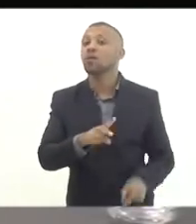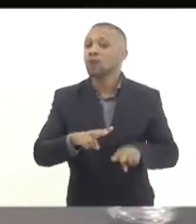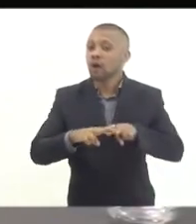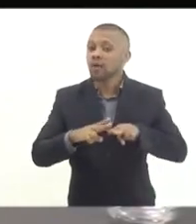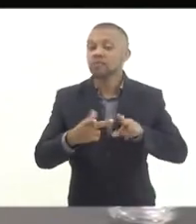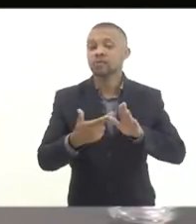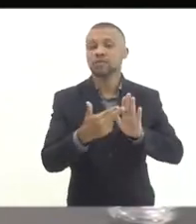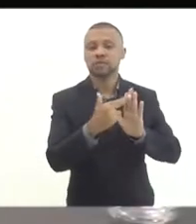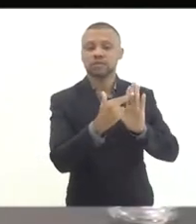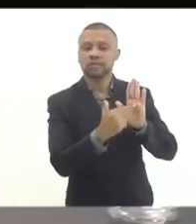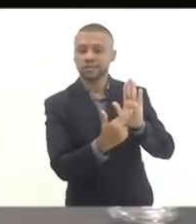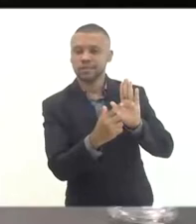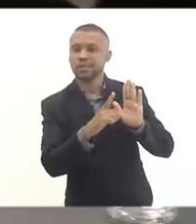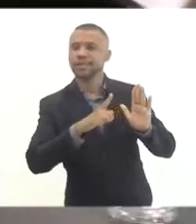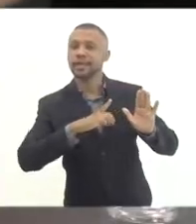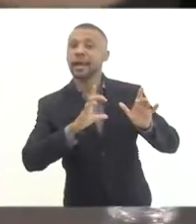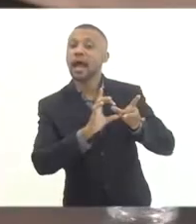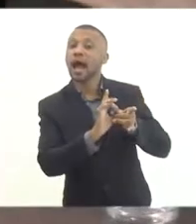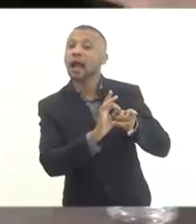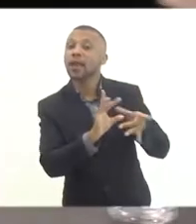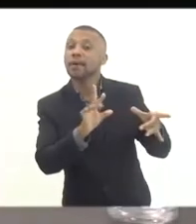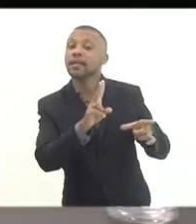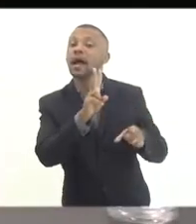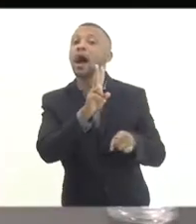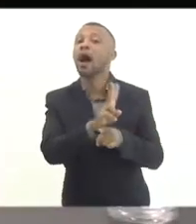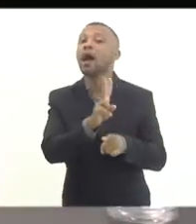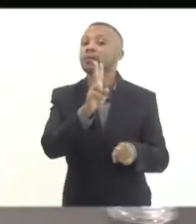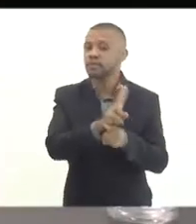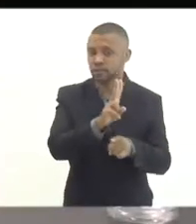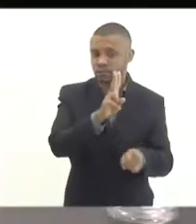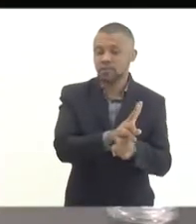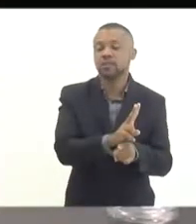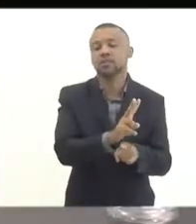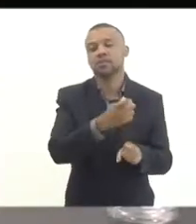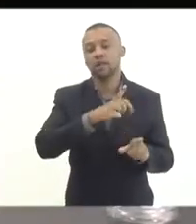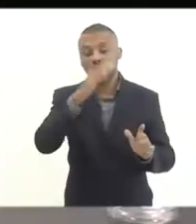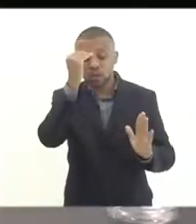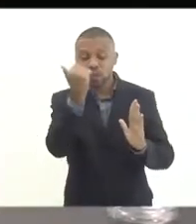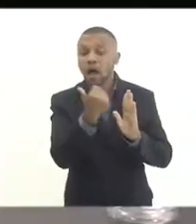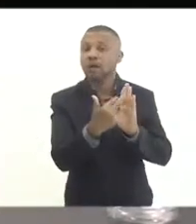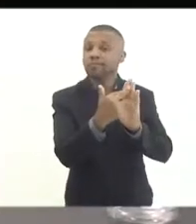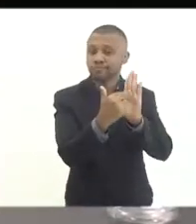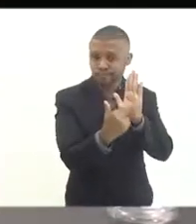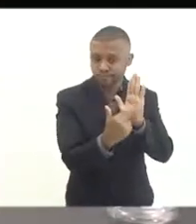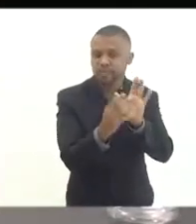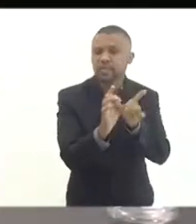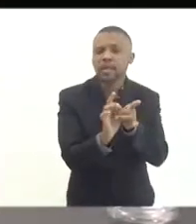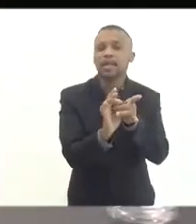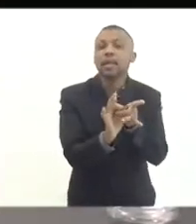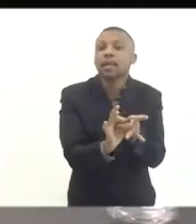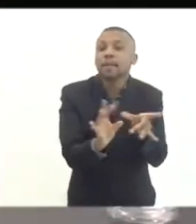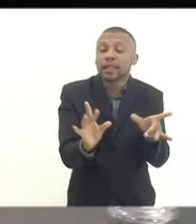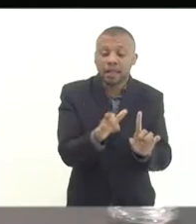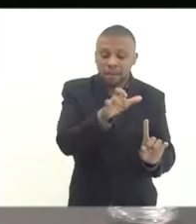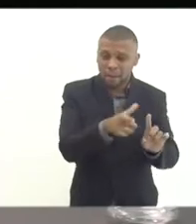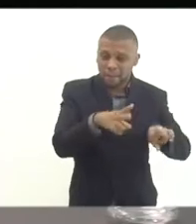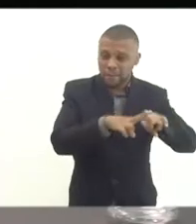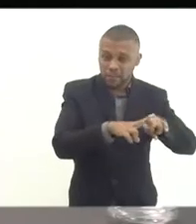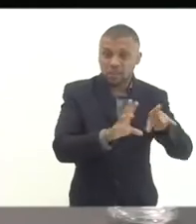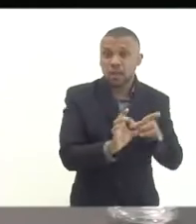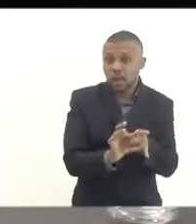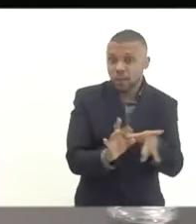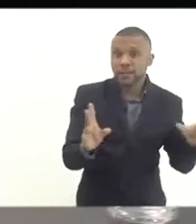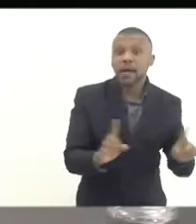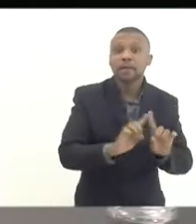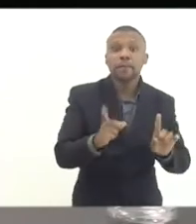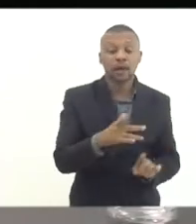da liberdade assistida lenda do cumprimento de medida socioeducativa de liberdade assistida EA gente entende